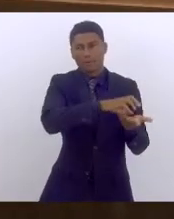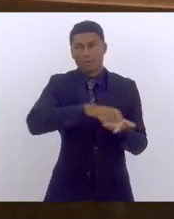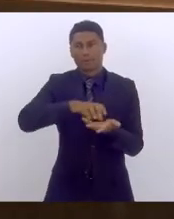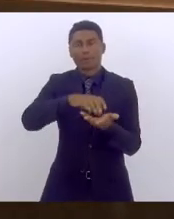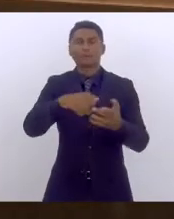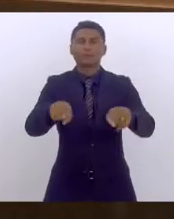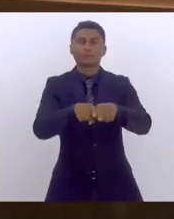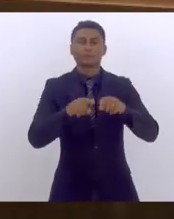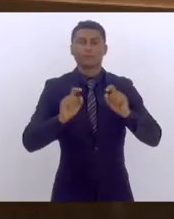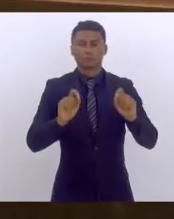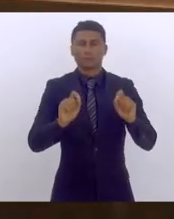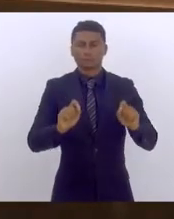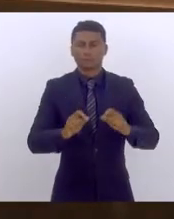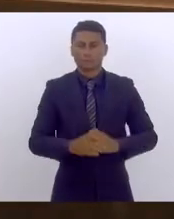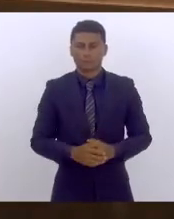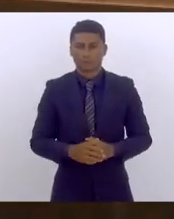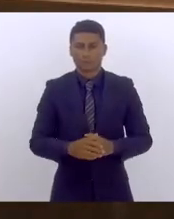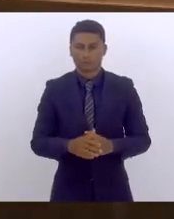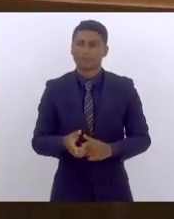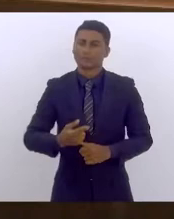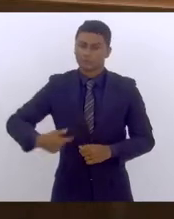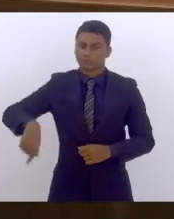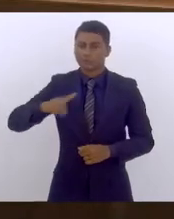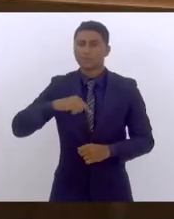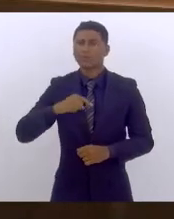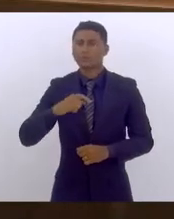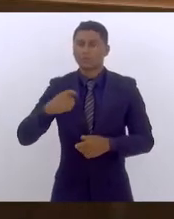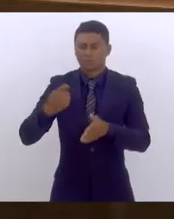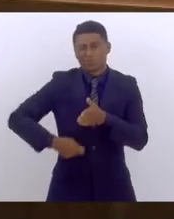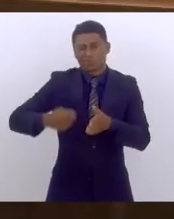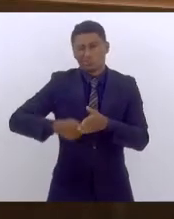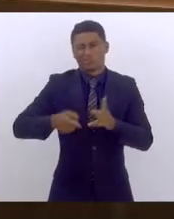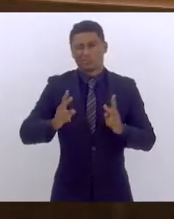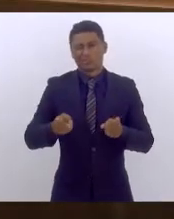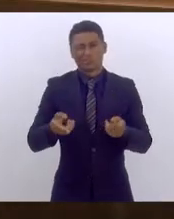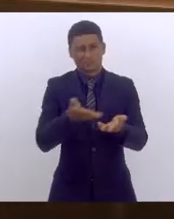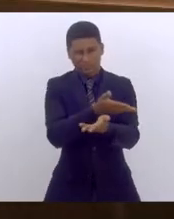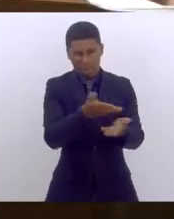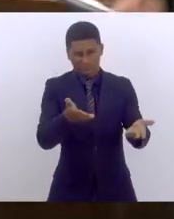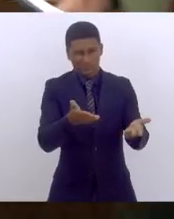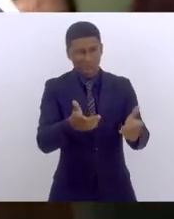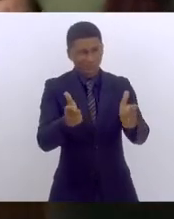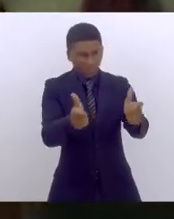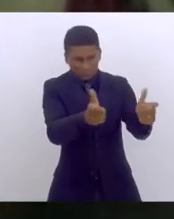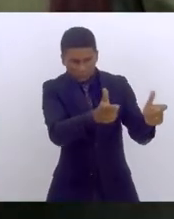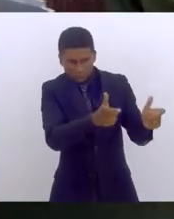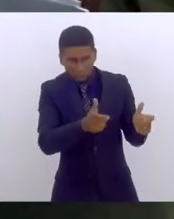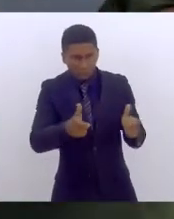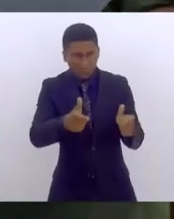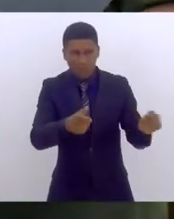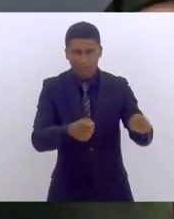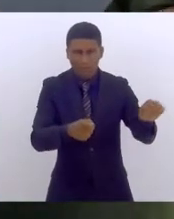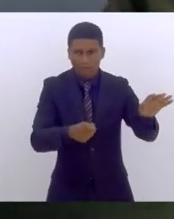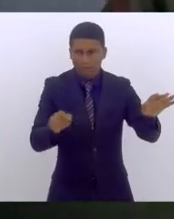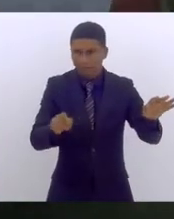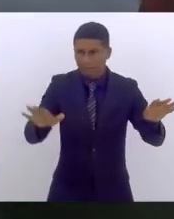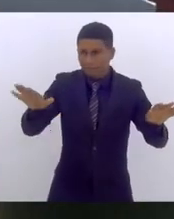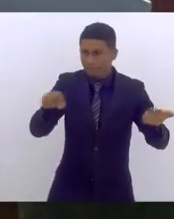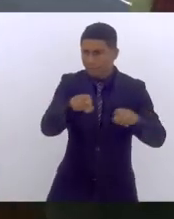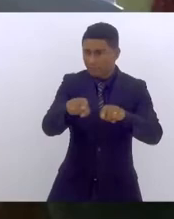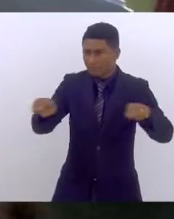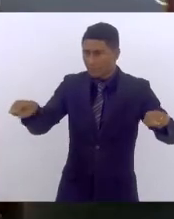Mônica Francisco, uma luta comum nossa, os empreendimentos econômicos desenvolvidos em territórios populares, em territórios de favela, conforme a nossa